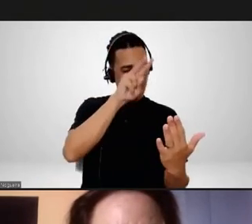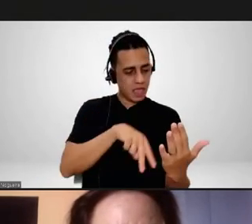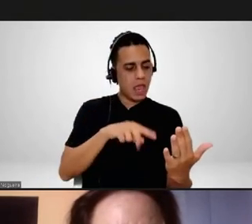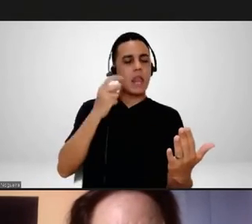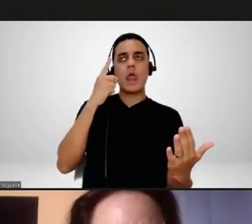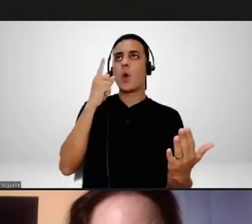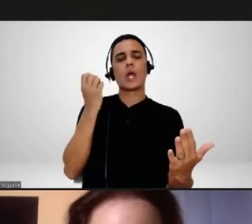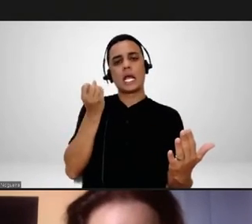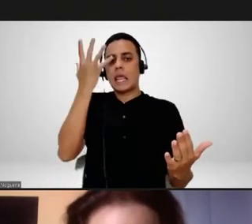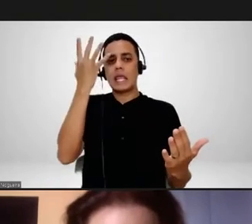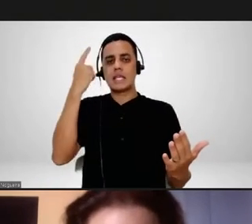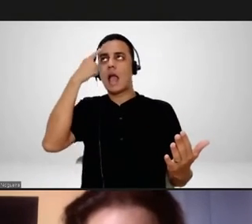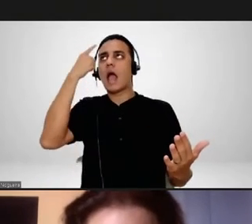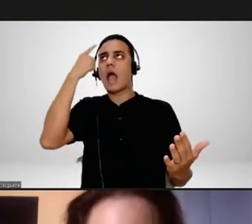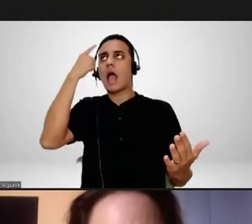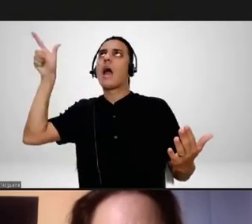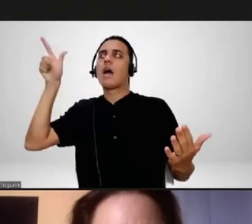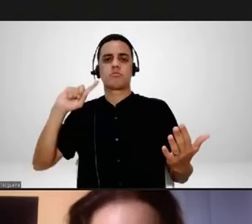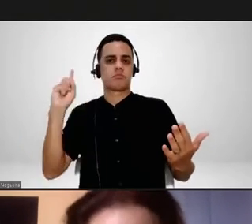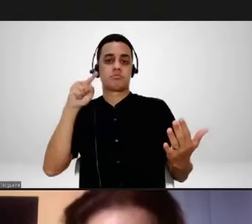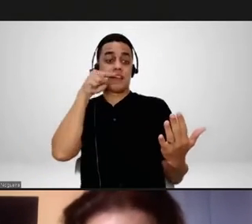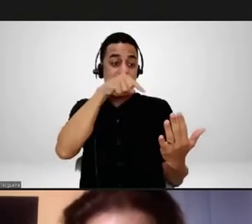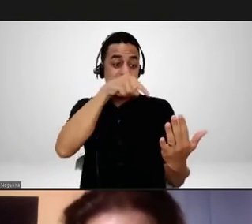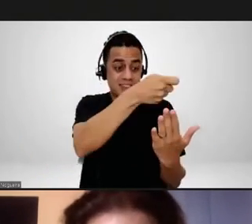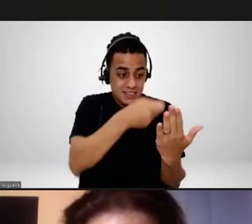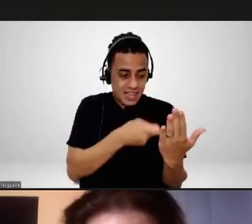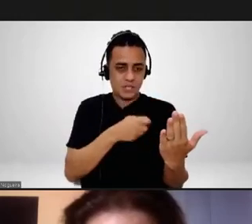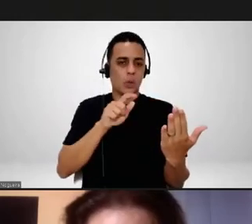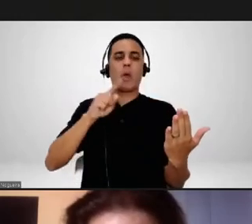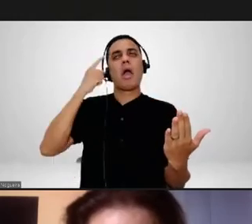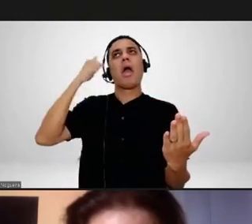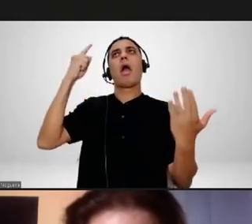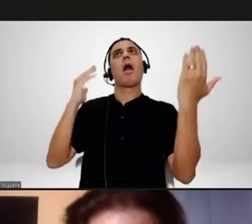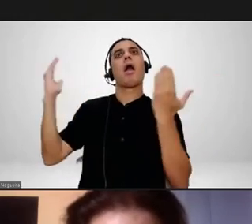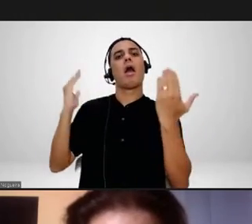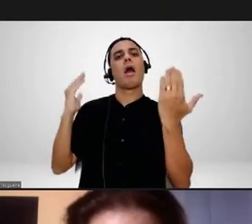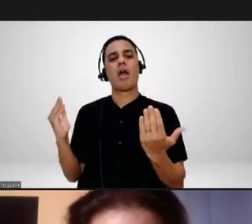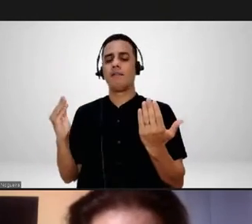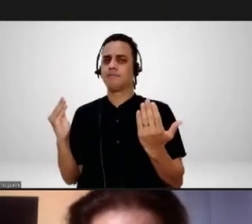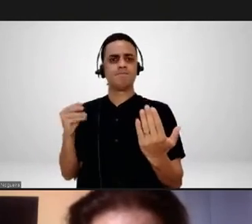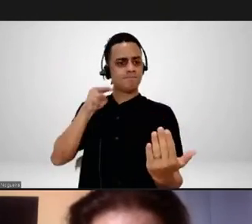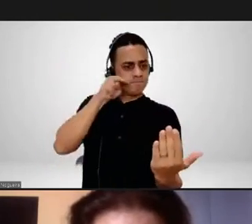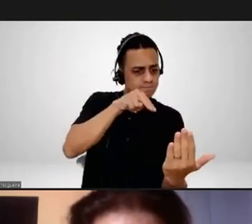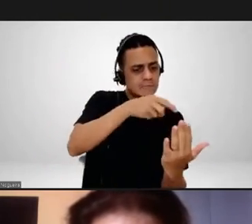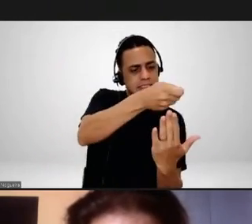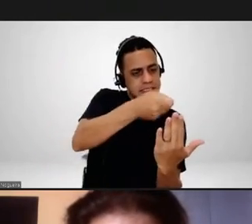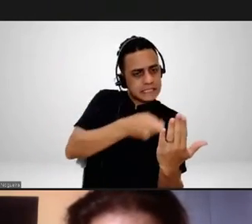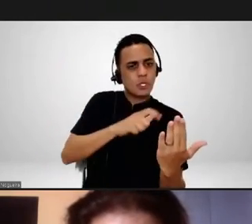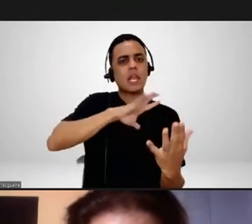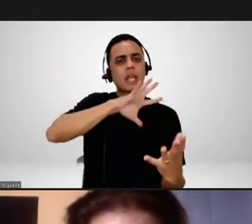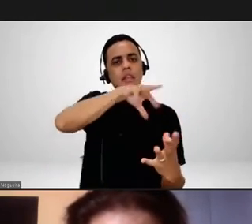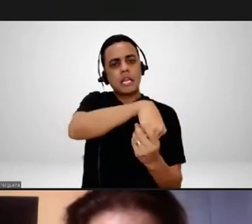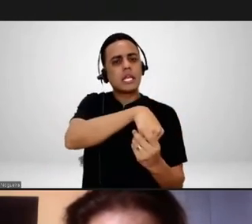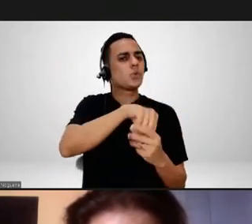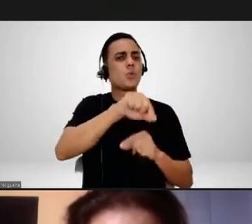nos textos as marcas que ele mesmo traz. Então, você busca essas marcas, contextualizando